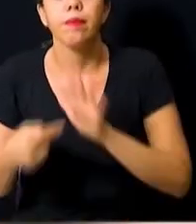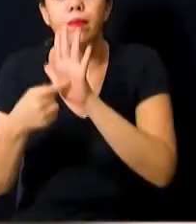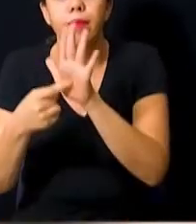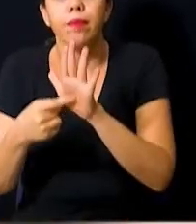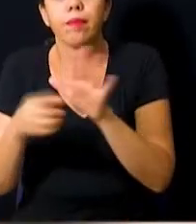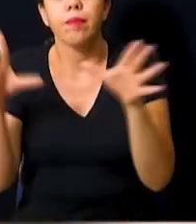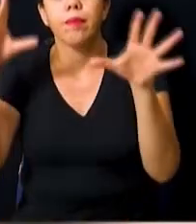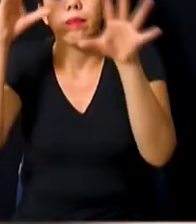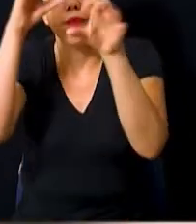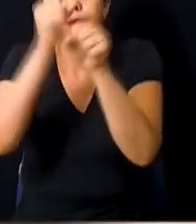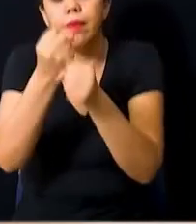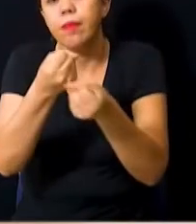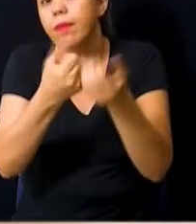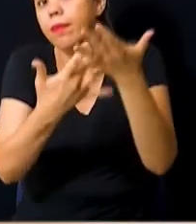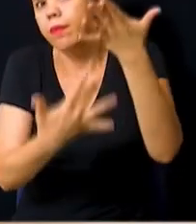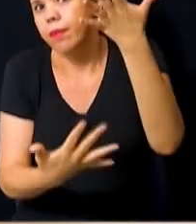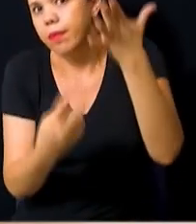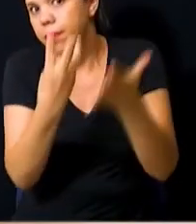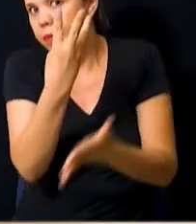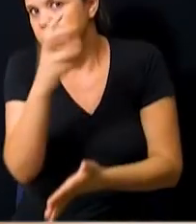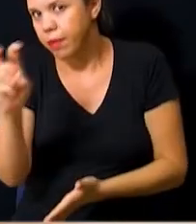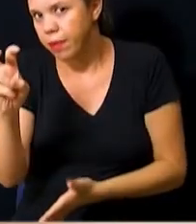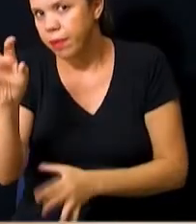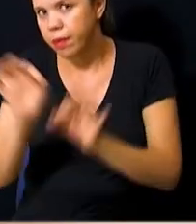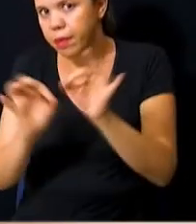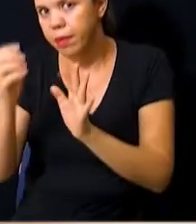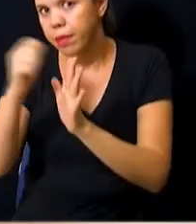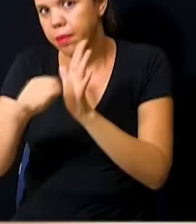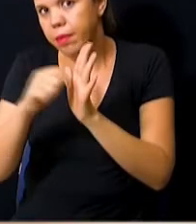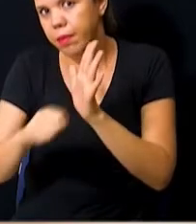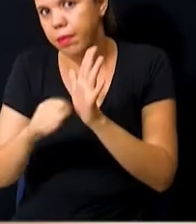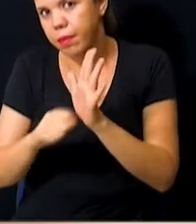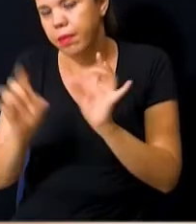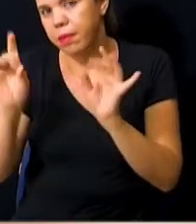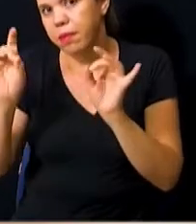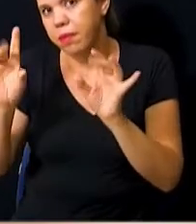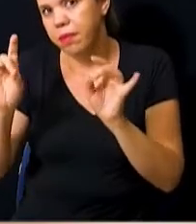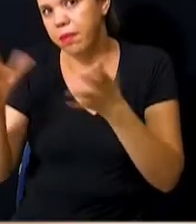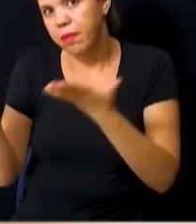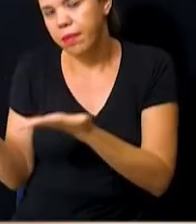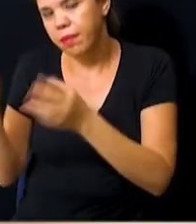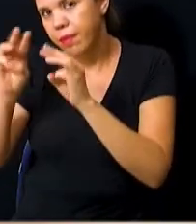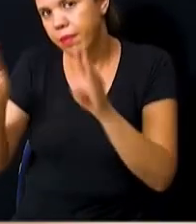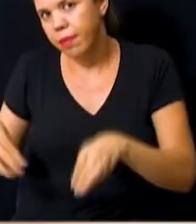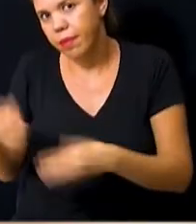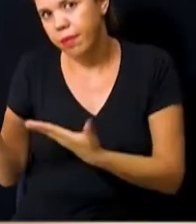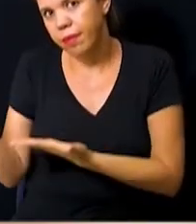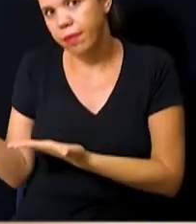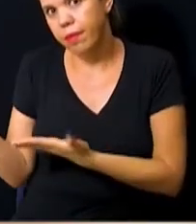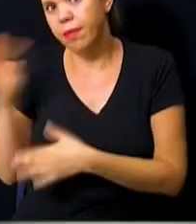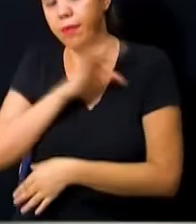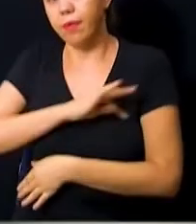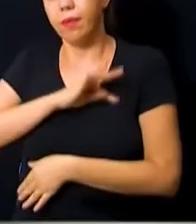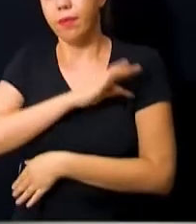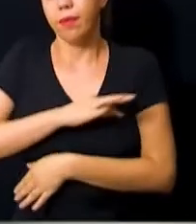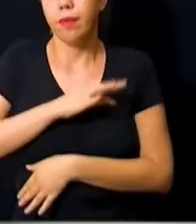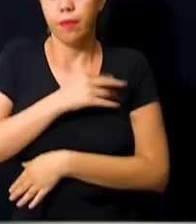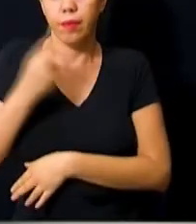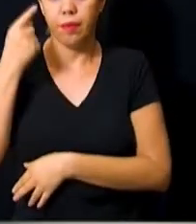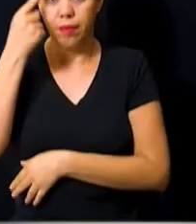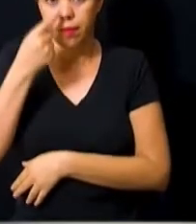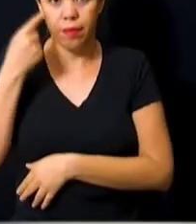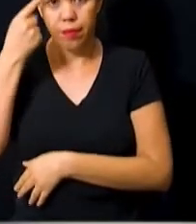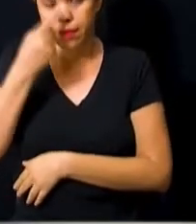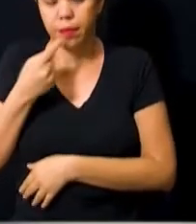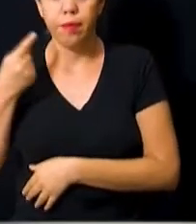a mostra vai reunir uma seleção de 35 obras bidimensionais do acervo do museu em técnicas como óleo